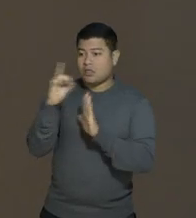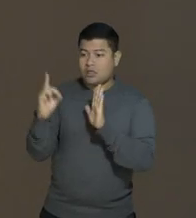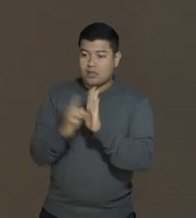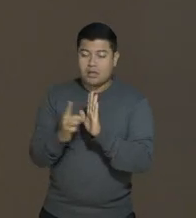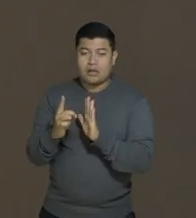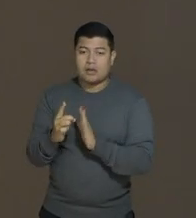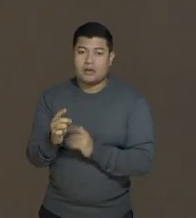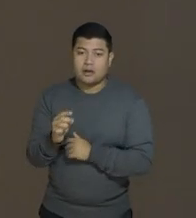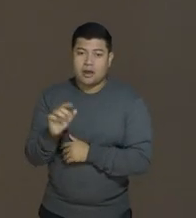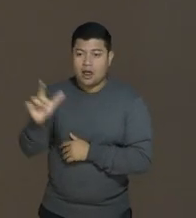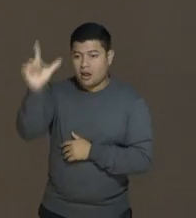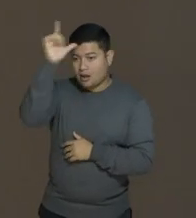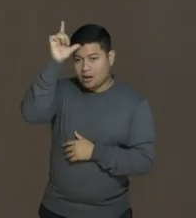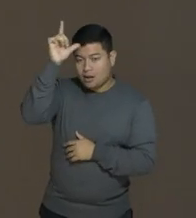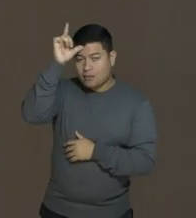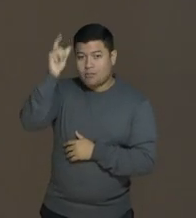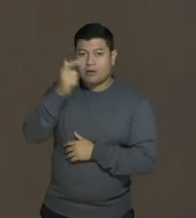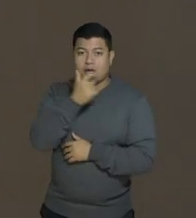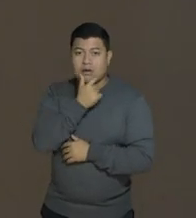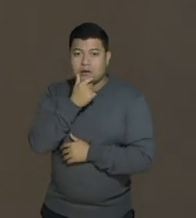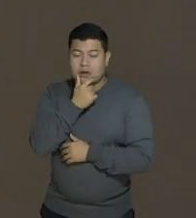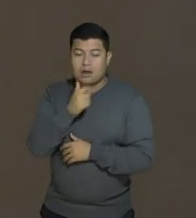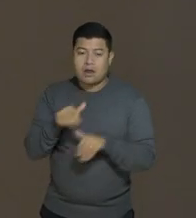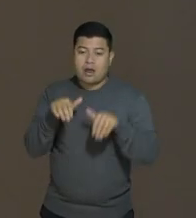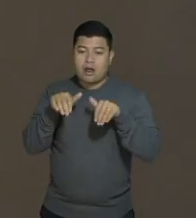Inglaterra, Austrália,